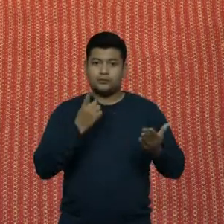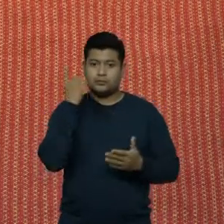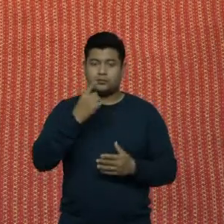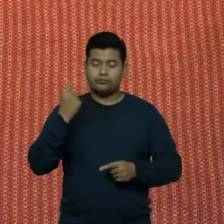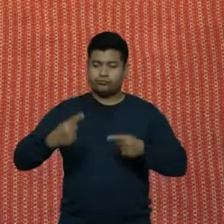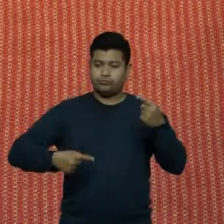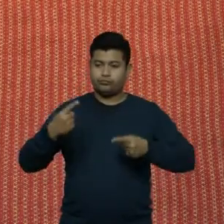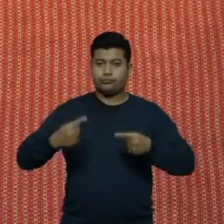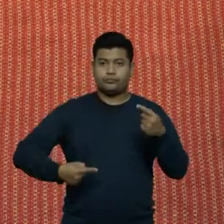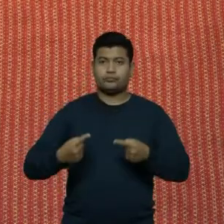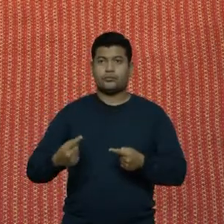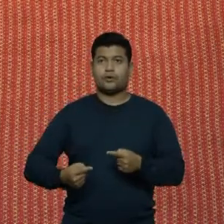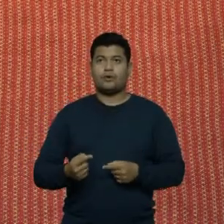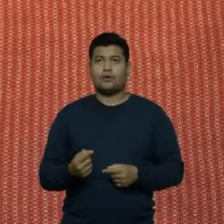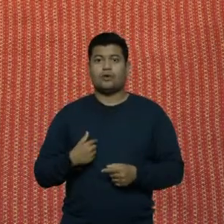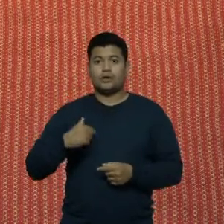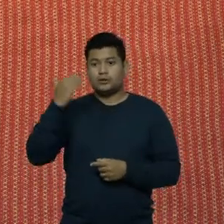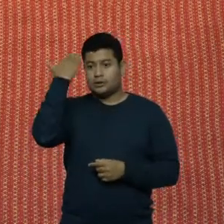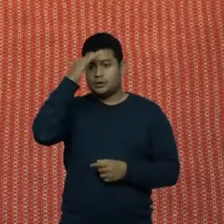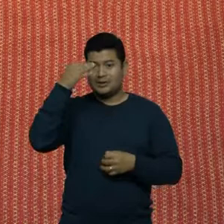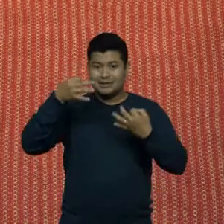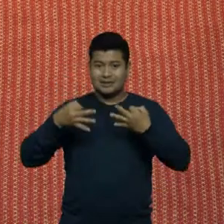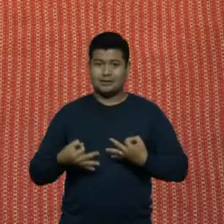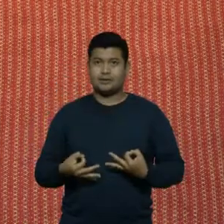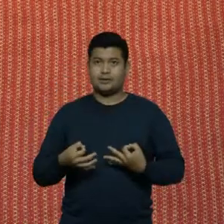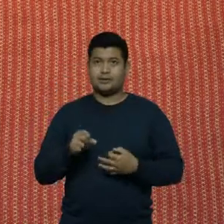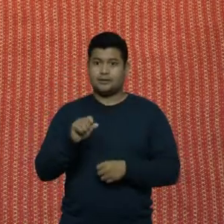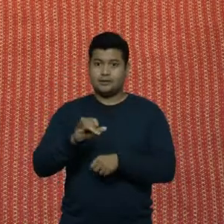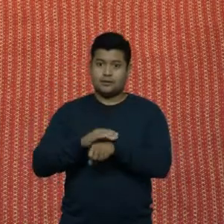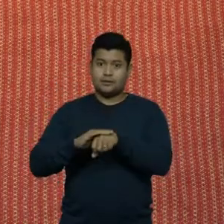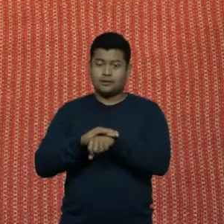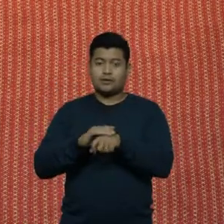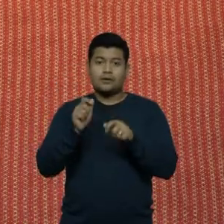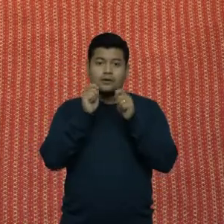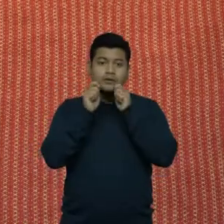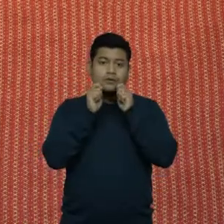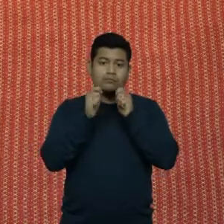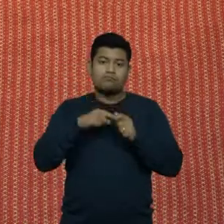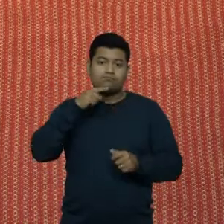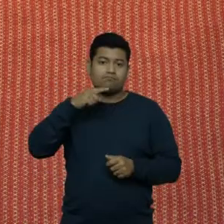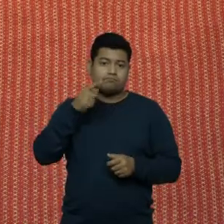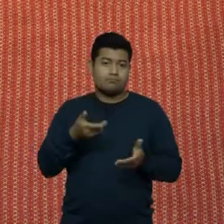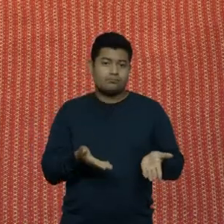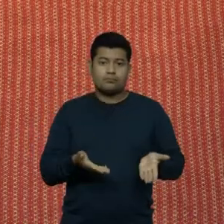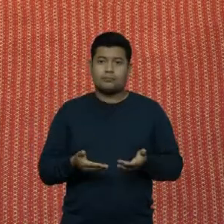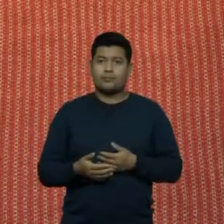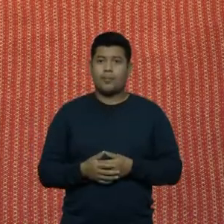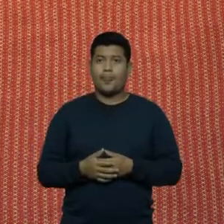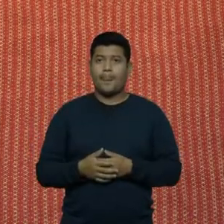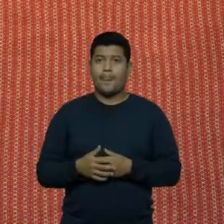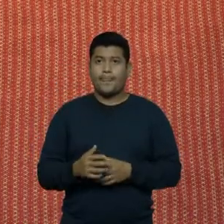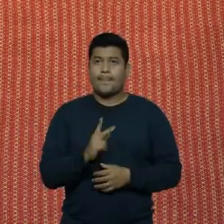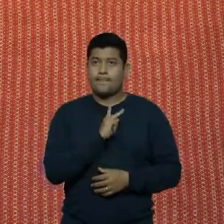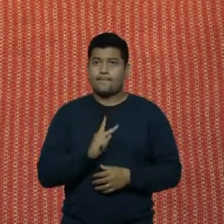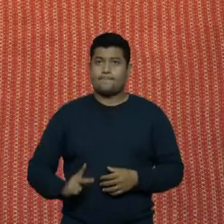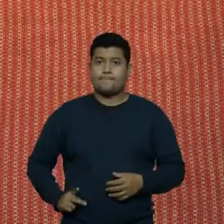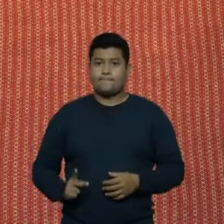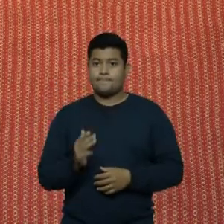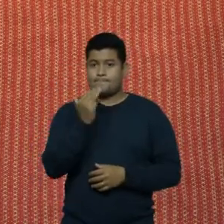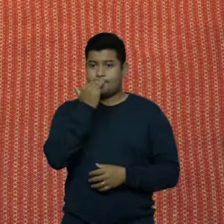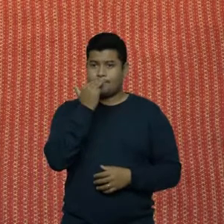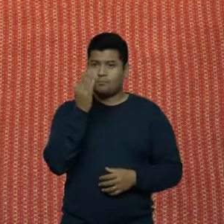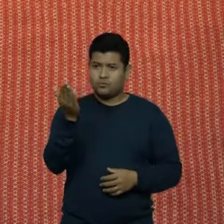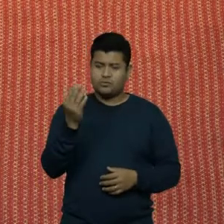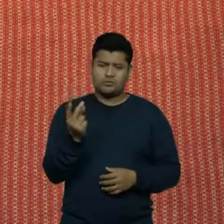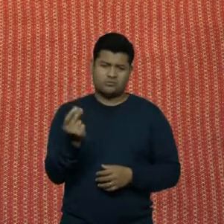discutir para conhecer o teor e para conversar você quer coisa assessorias bom então precisa seu papel se você é esse daqui é bastante